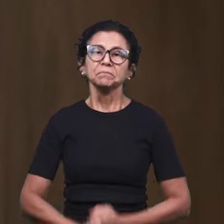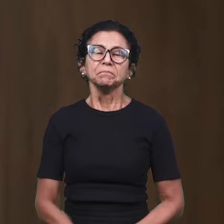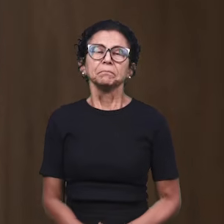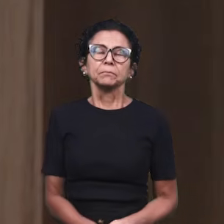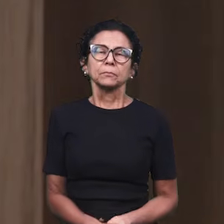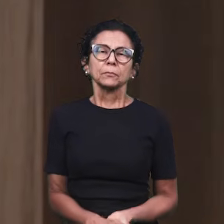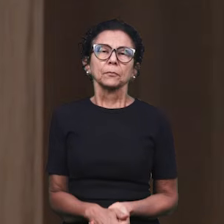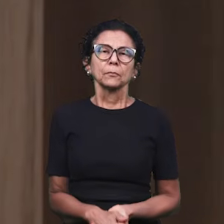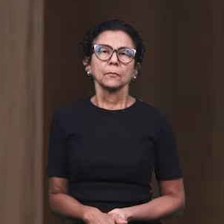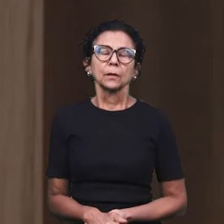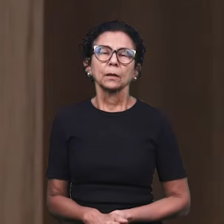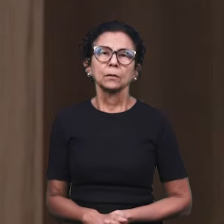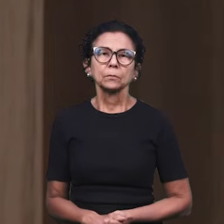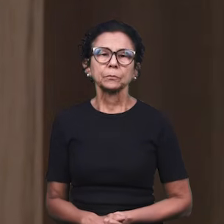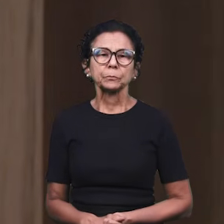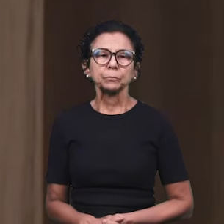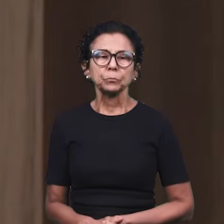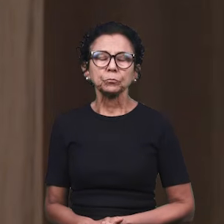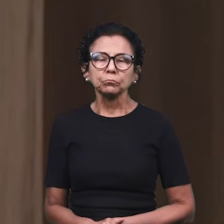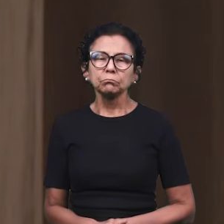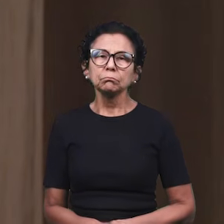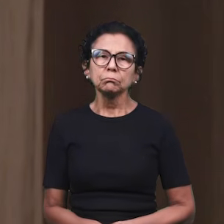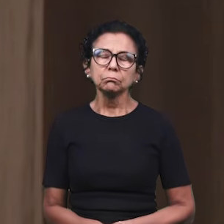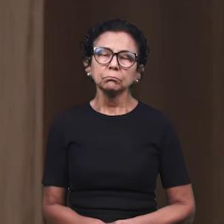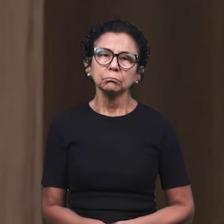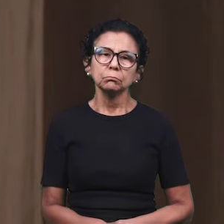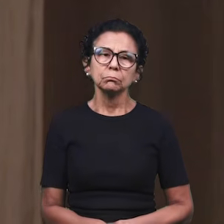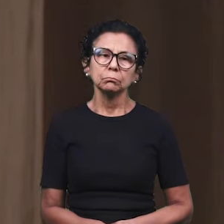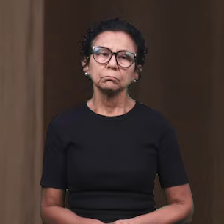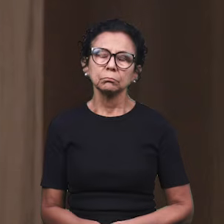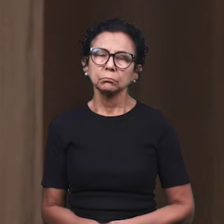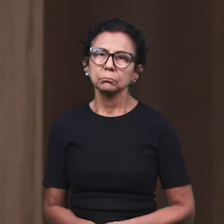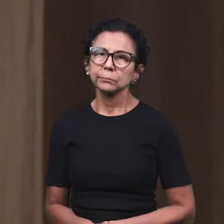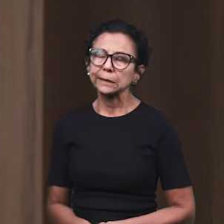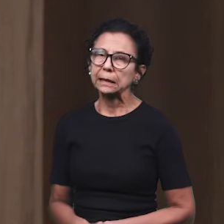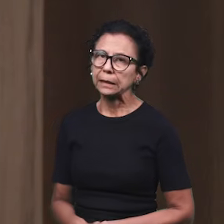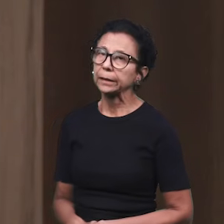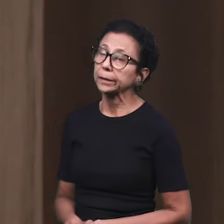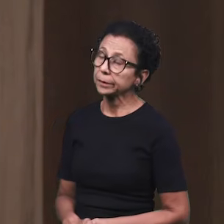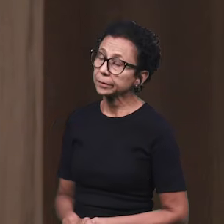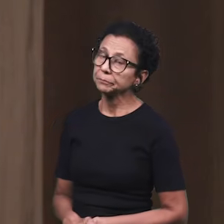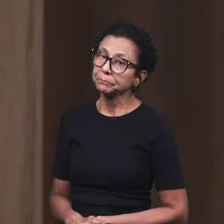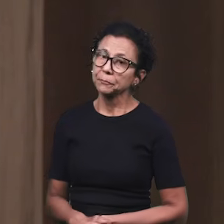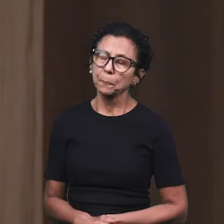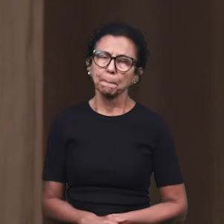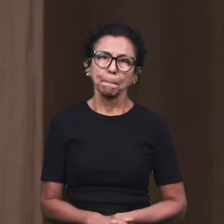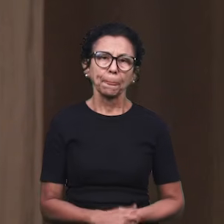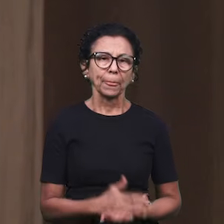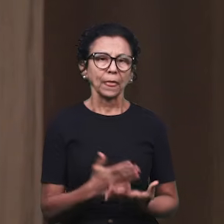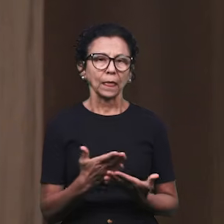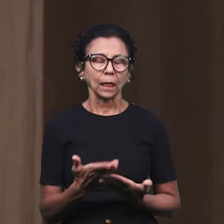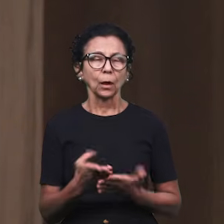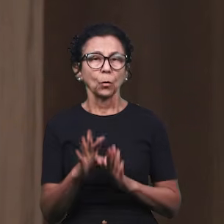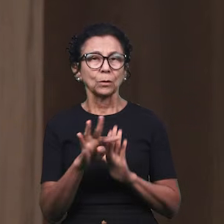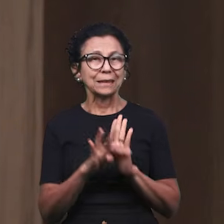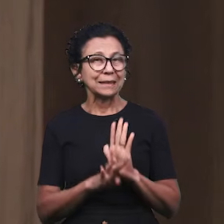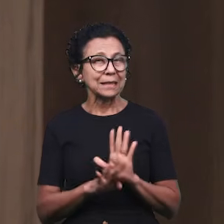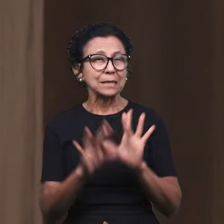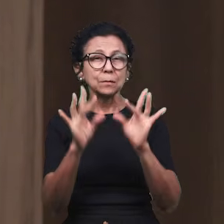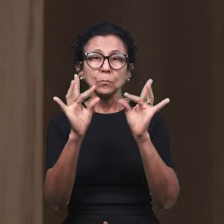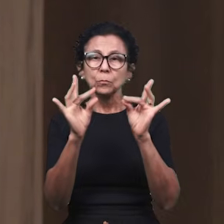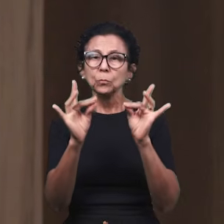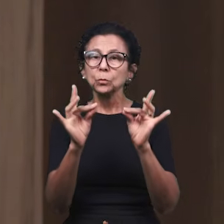aí? Olha, é impressionante a riqueza de detalhes que o